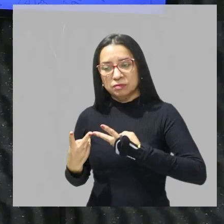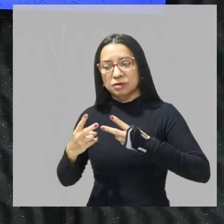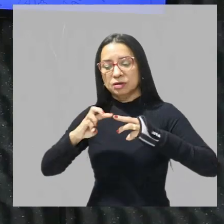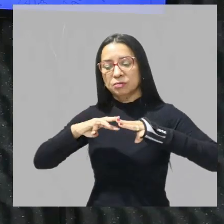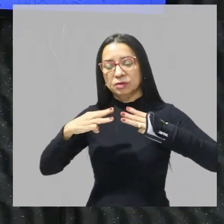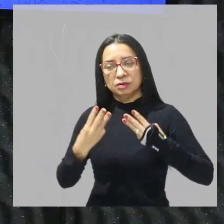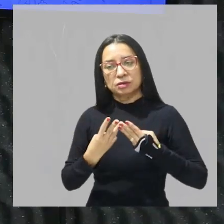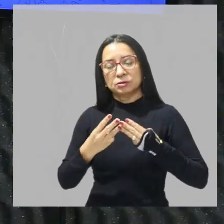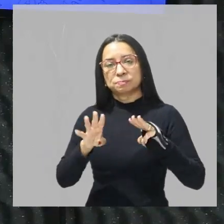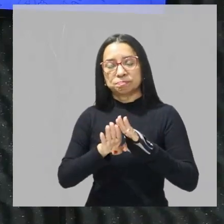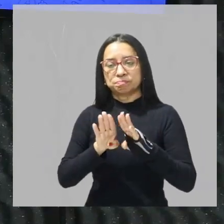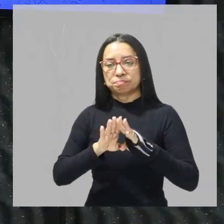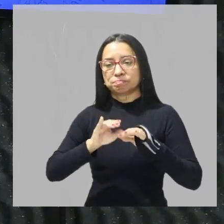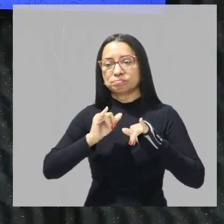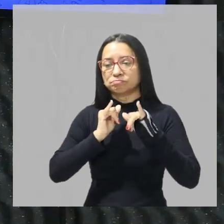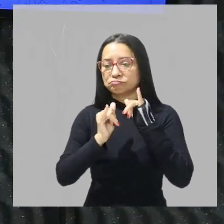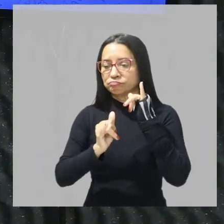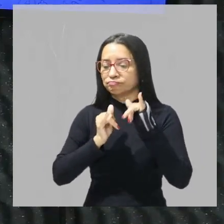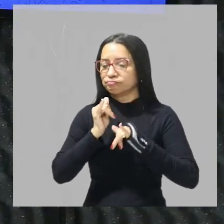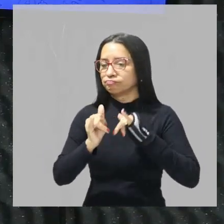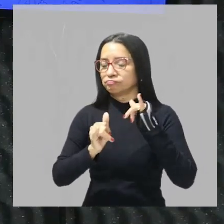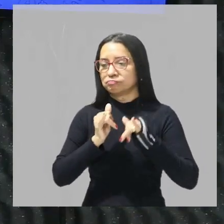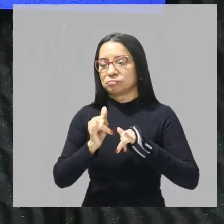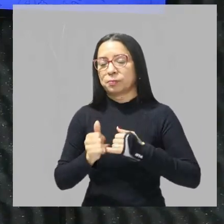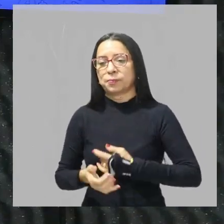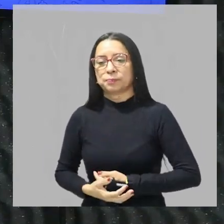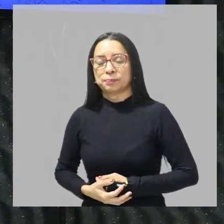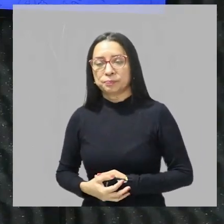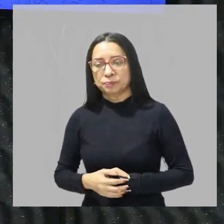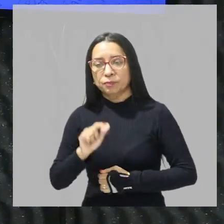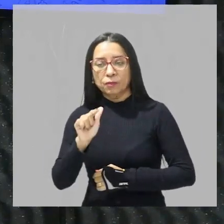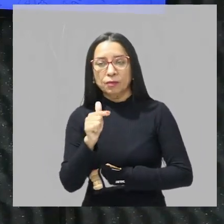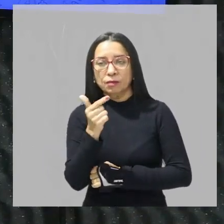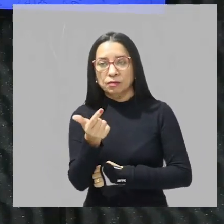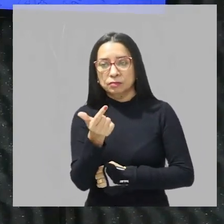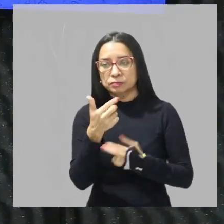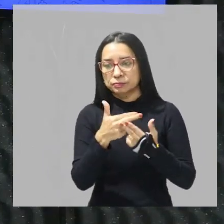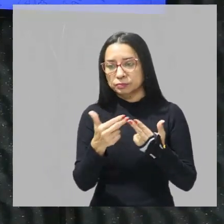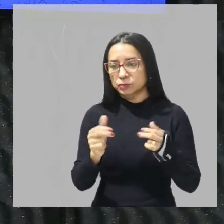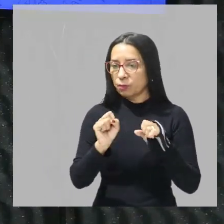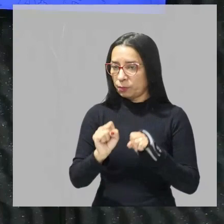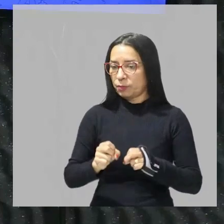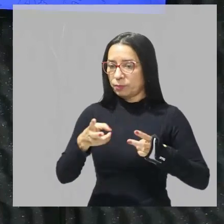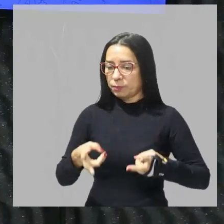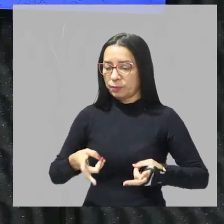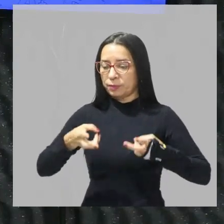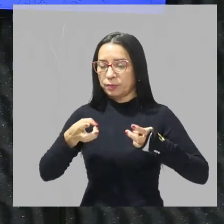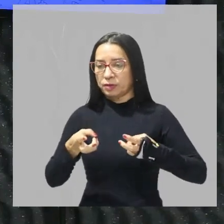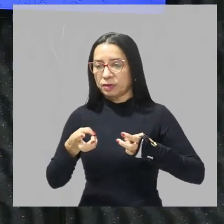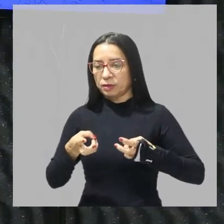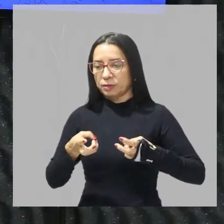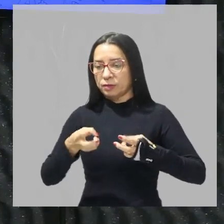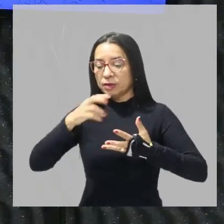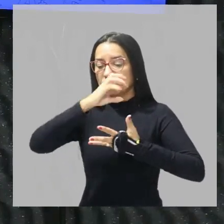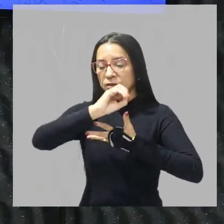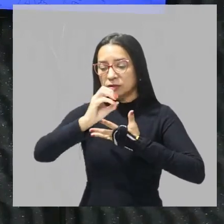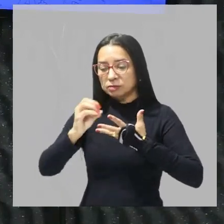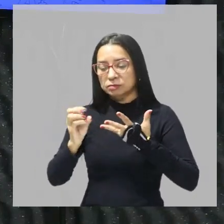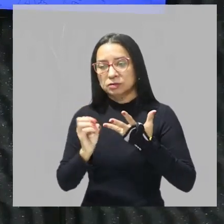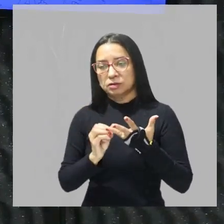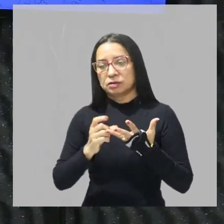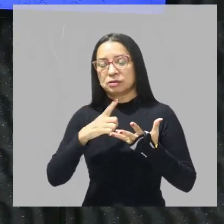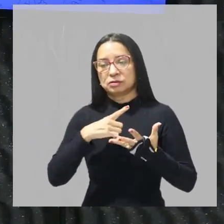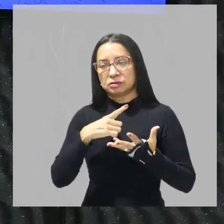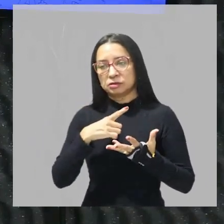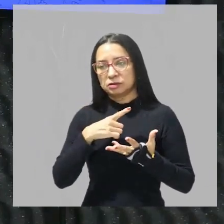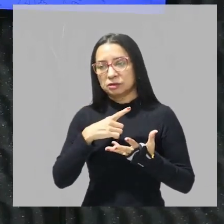para a siriema. Tá certo? Agora, uma outra coisa que a gente pode perceber, que nas cadeias alimentares existe o que